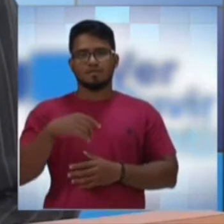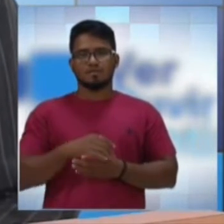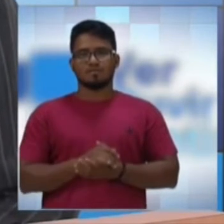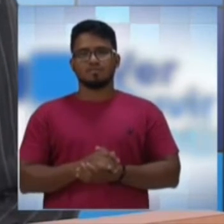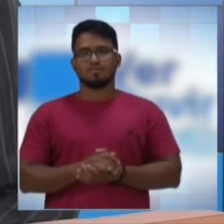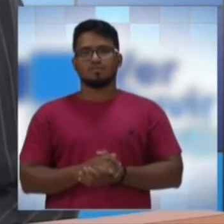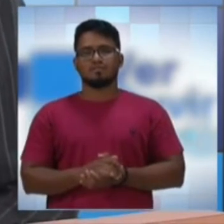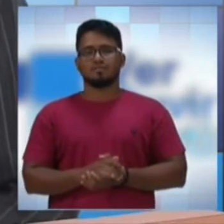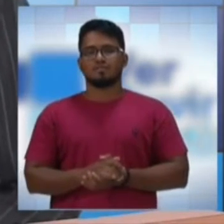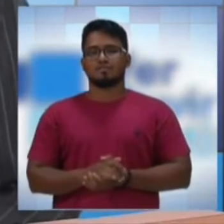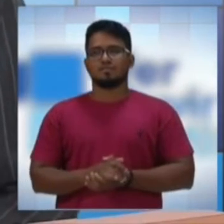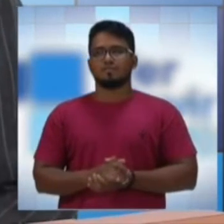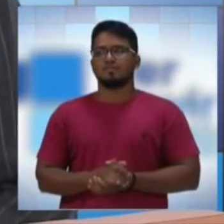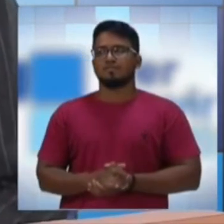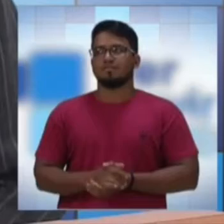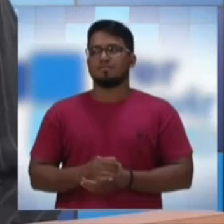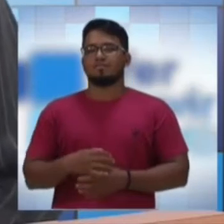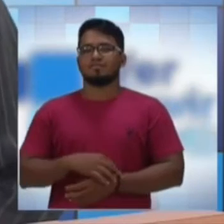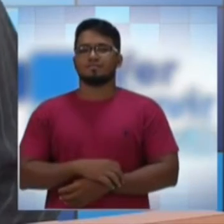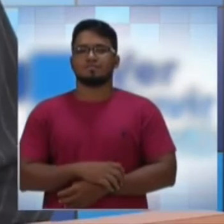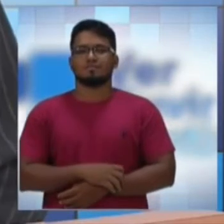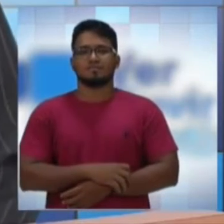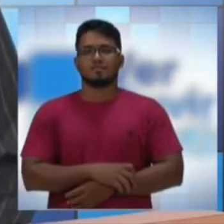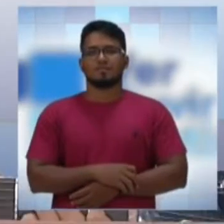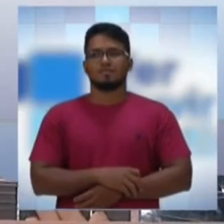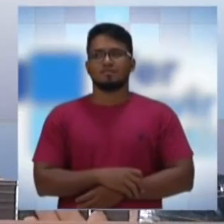a pouquinho a gente está de volta, tá bom?